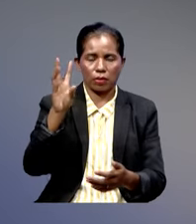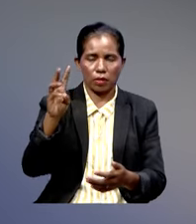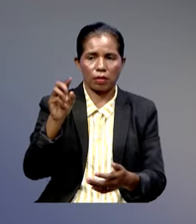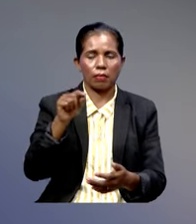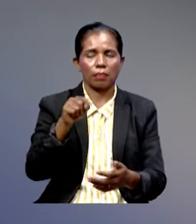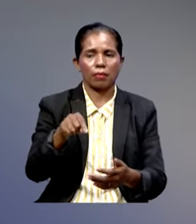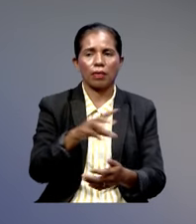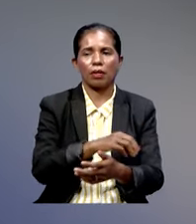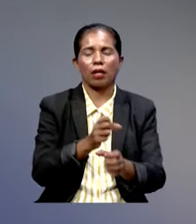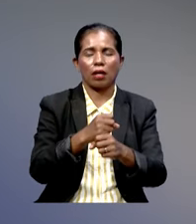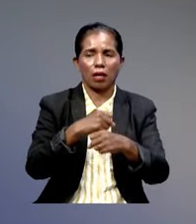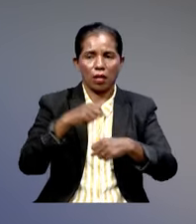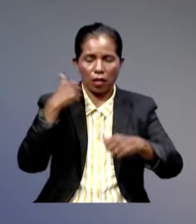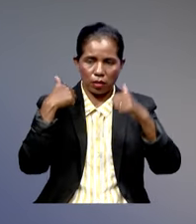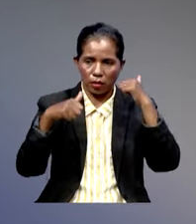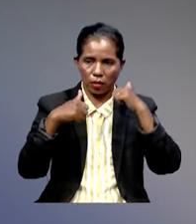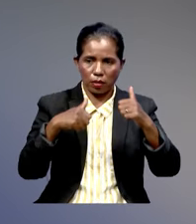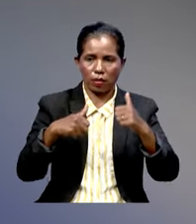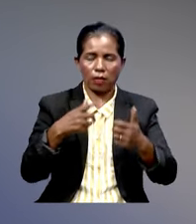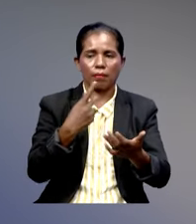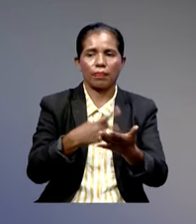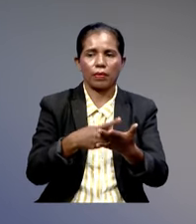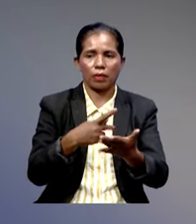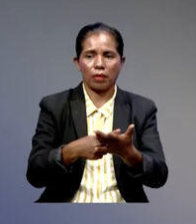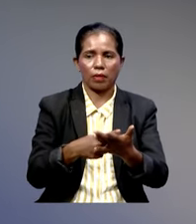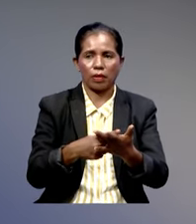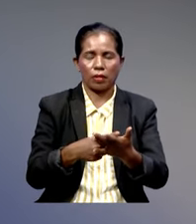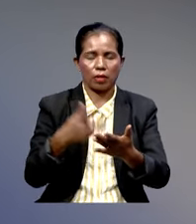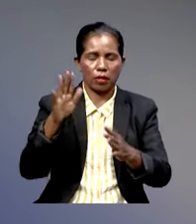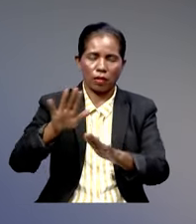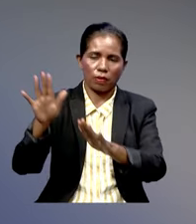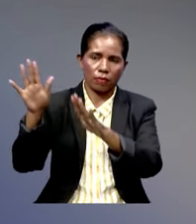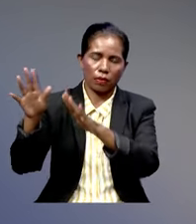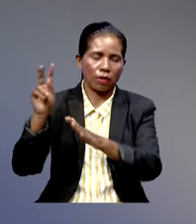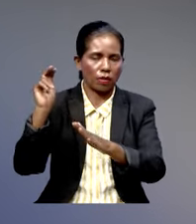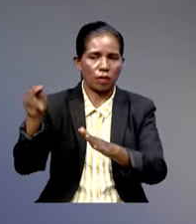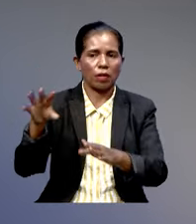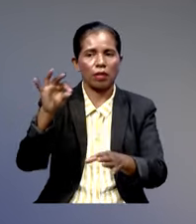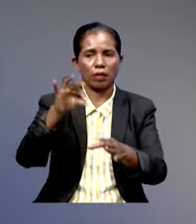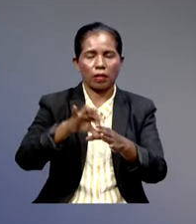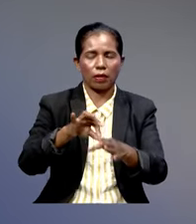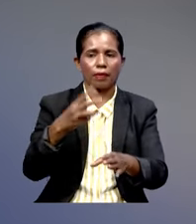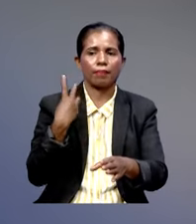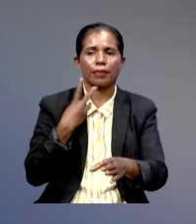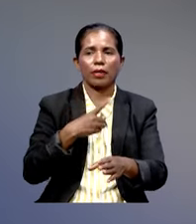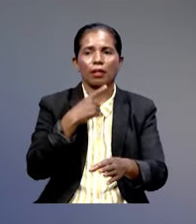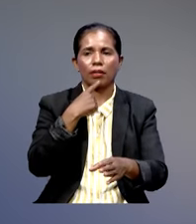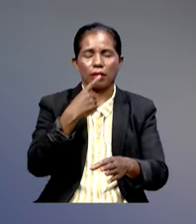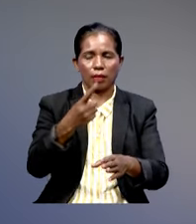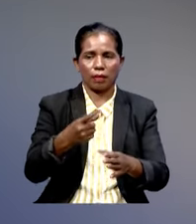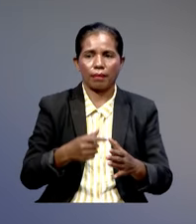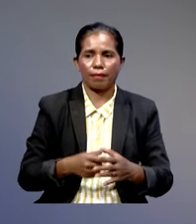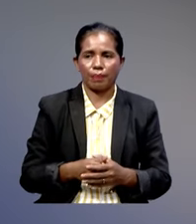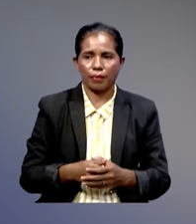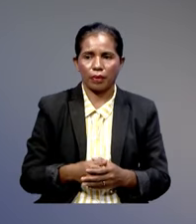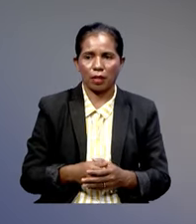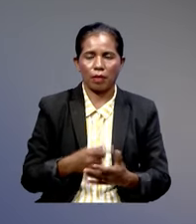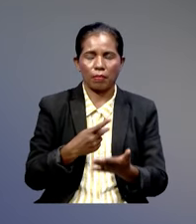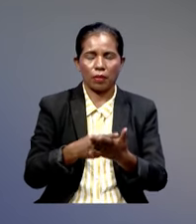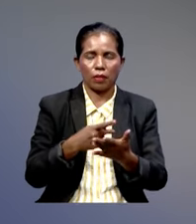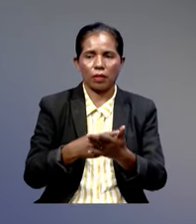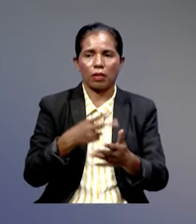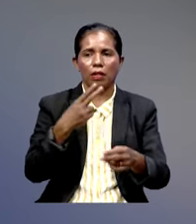hala waktu dari proyektu area rural ini an altura ini ba ita temi proyektu ini